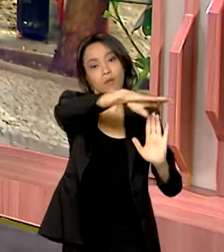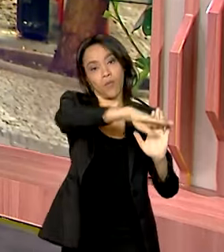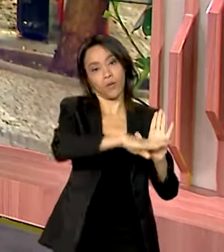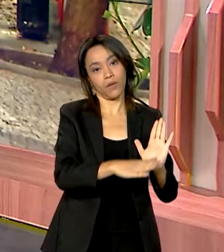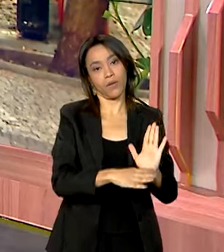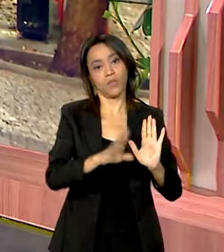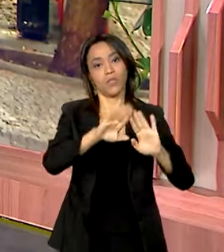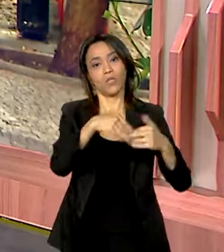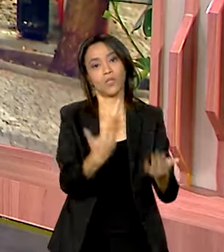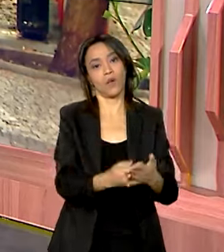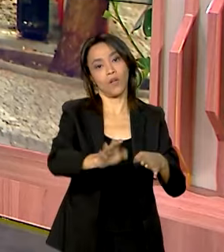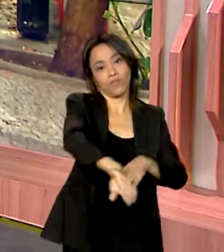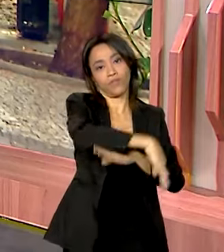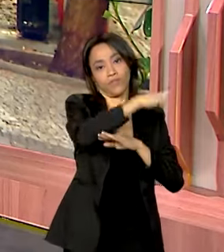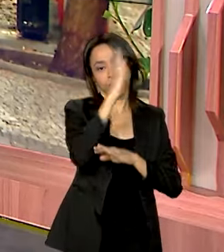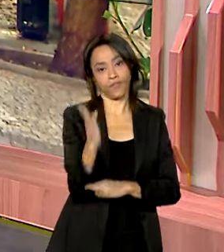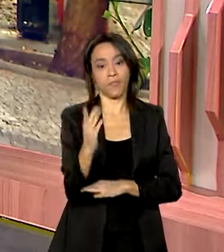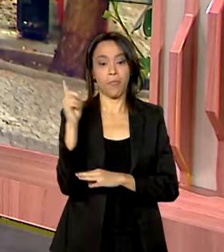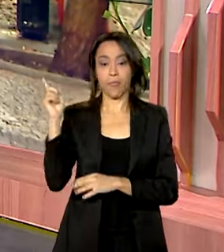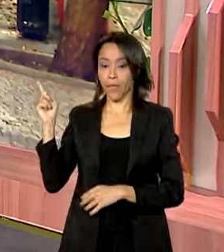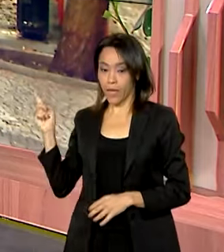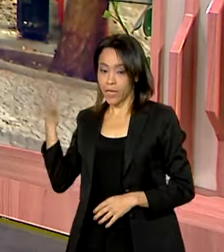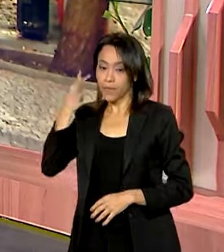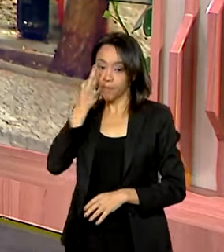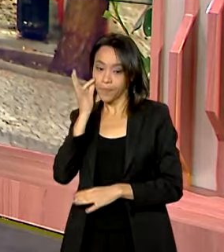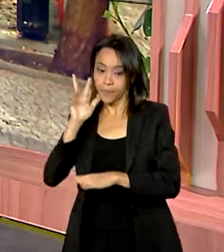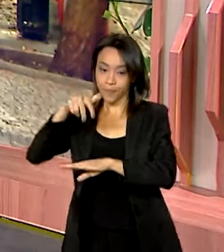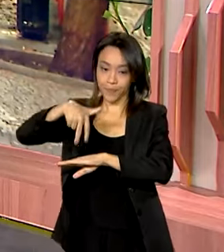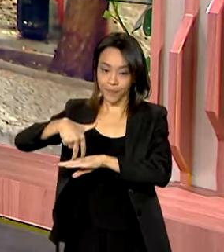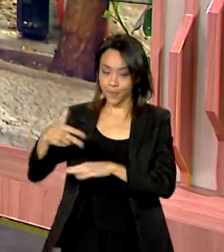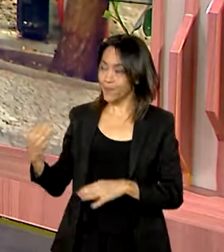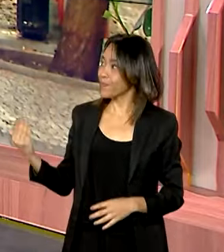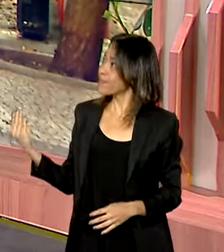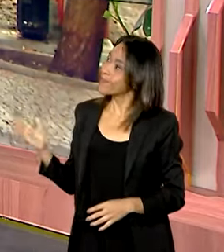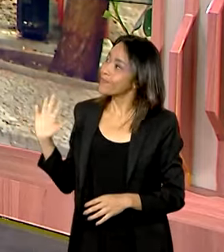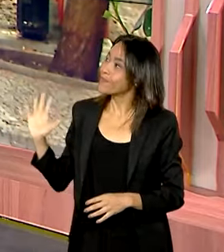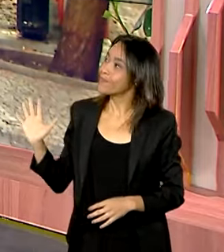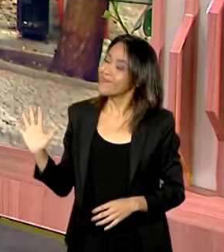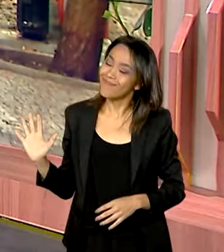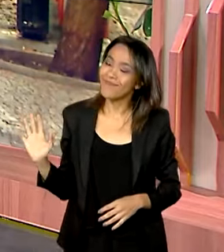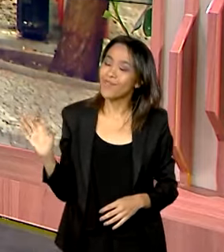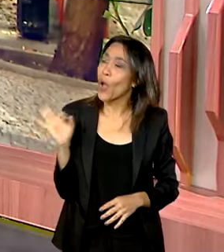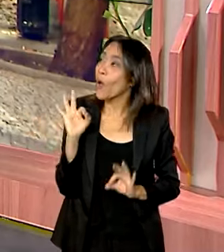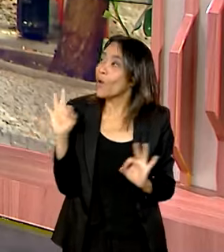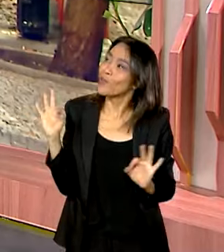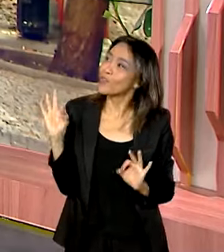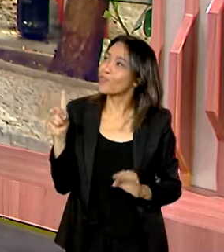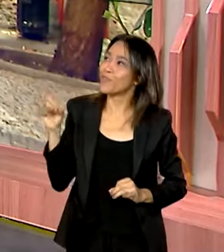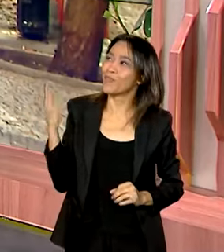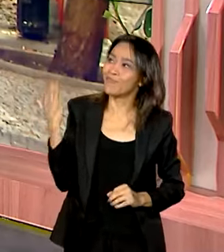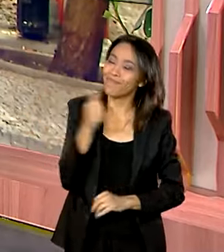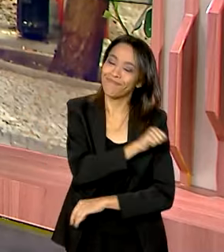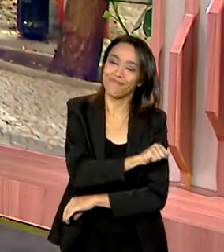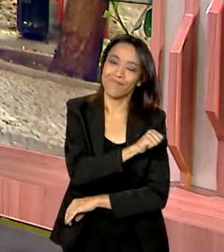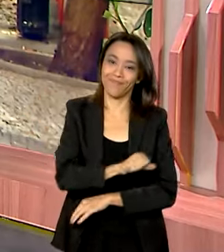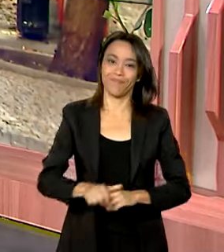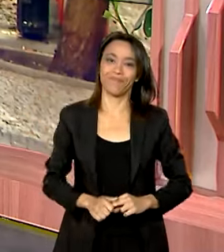está lá com a gente é o nosso repórter Tiago Pimenta. Oi, Tiago, excelente dia para você aí no Rio.